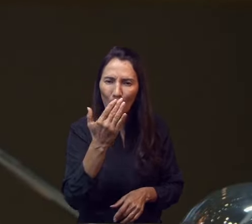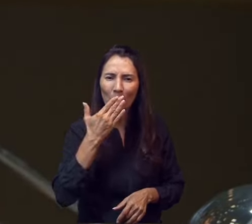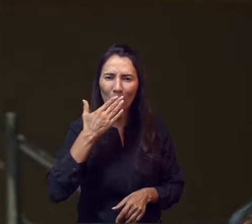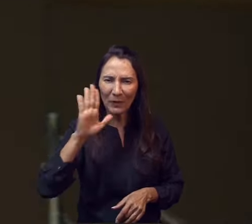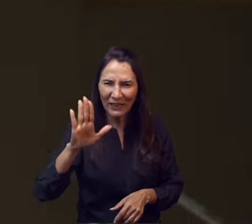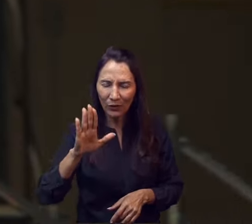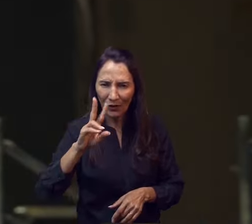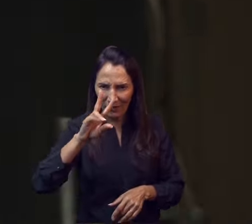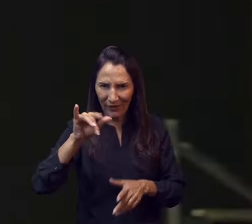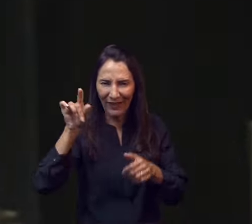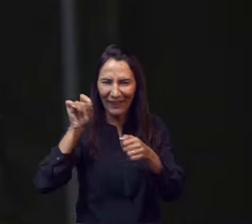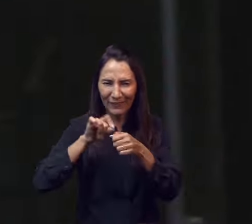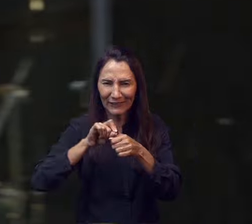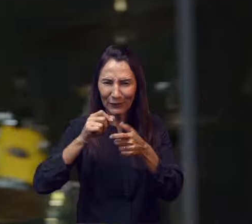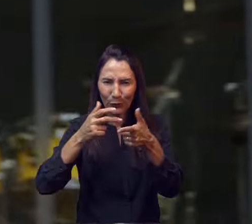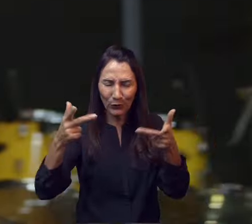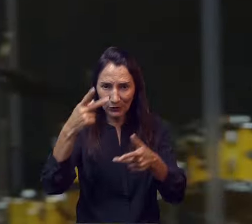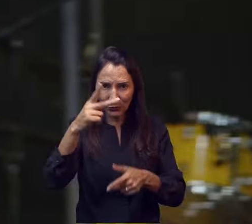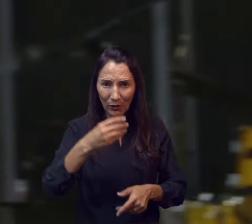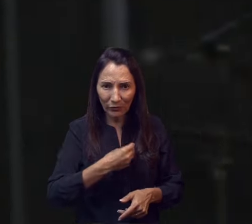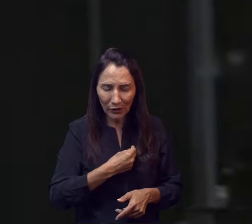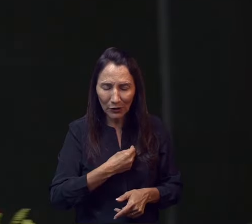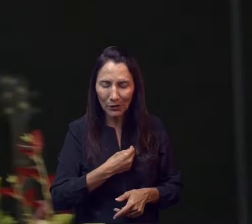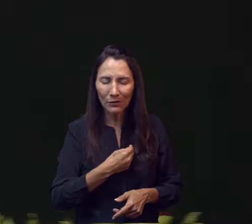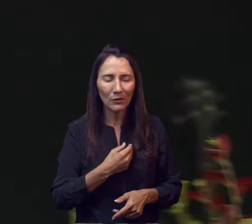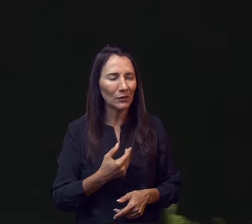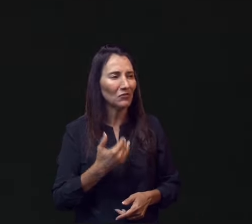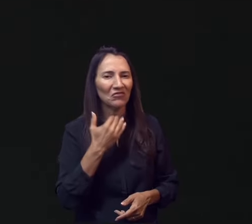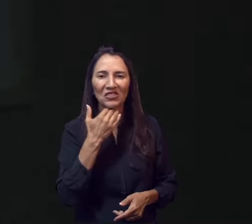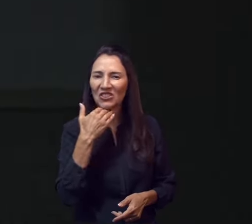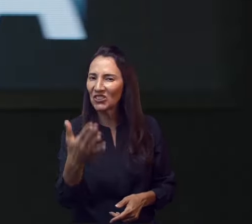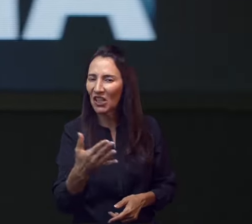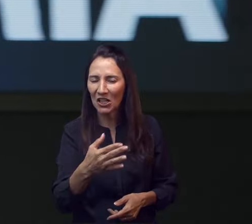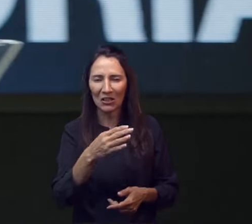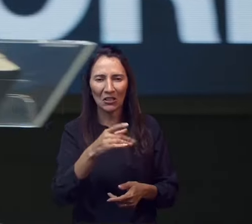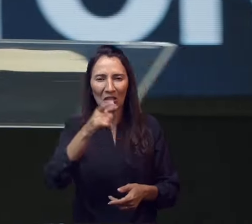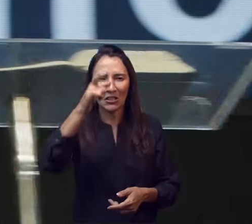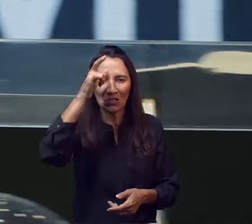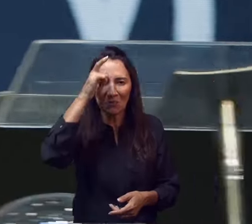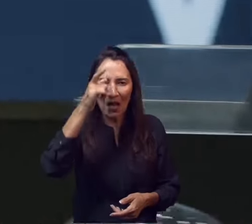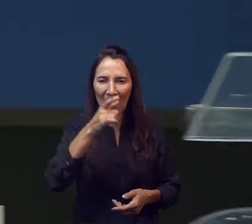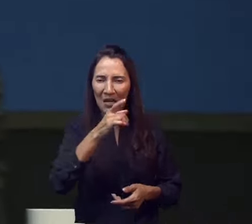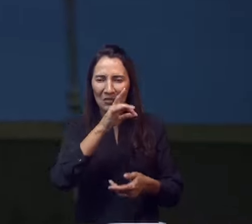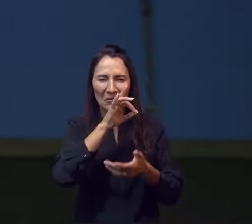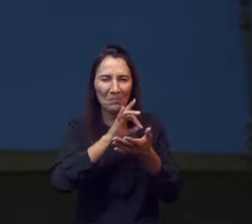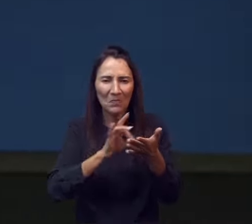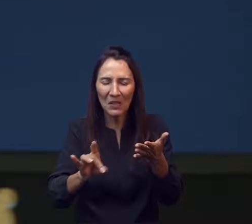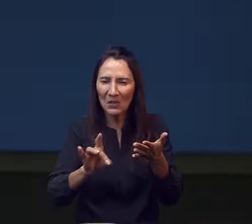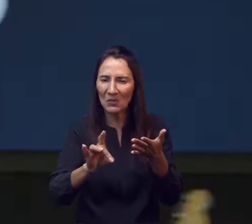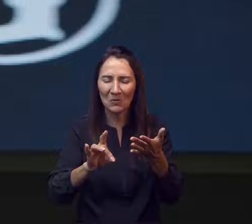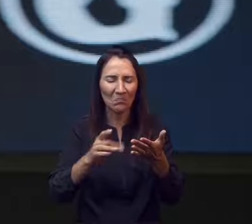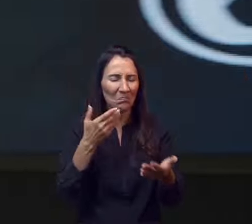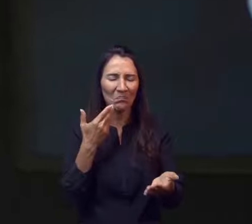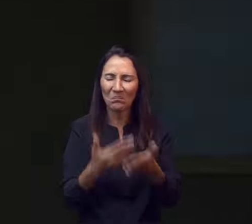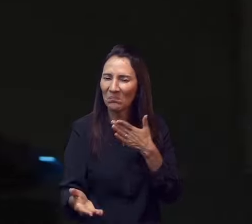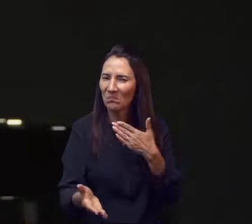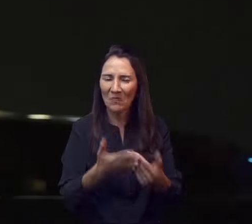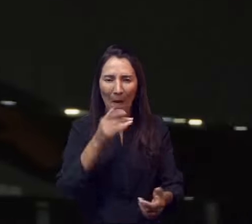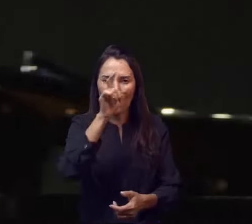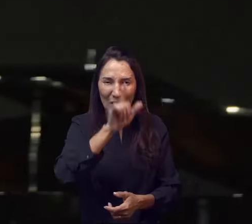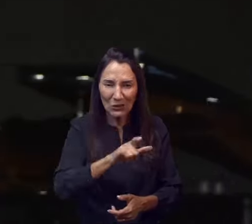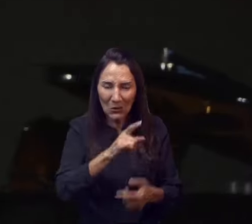não tem capeta não tem homem não tem governo não tem ninguém Deus vai fazer de maneira